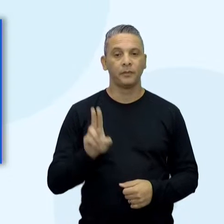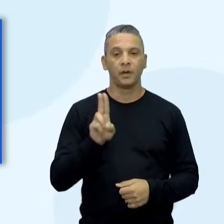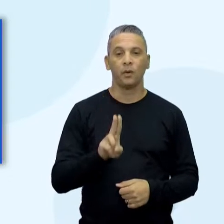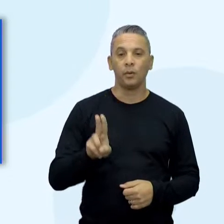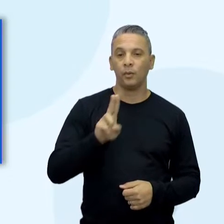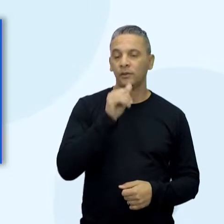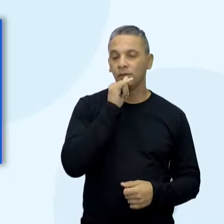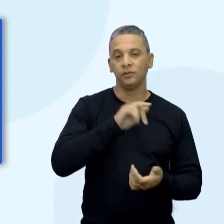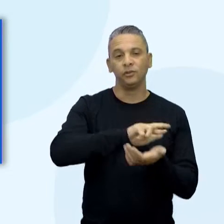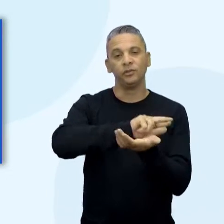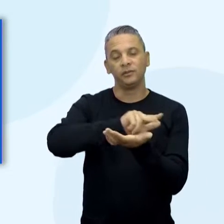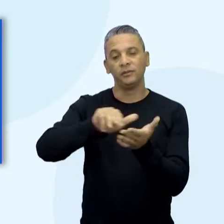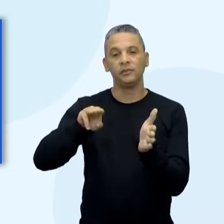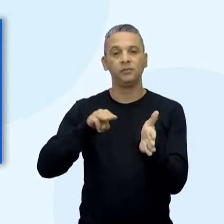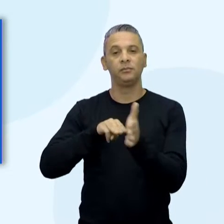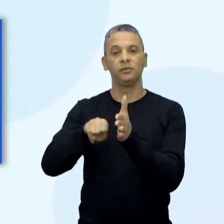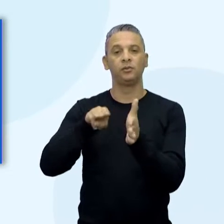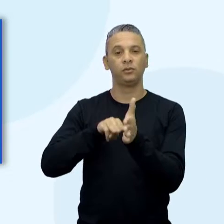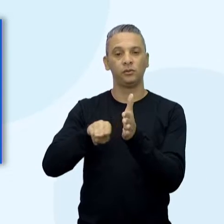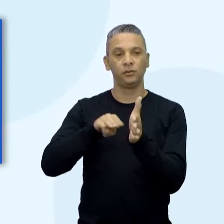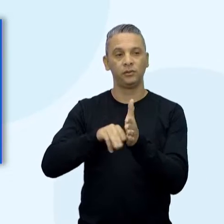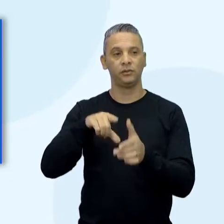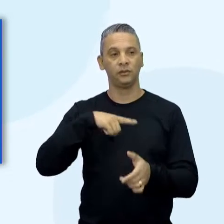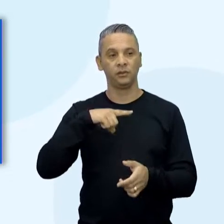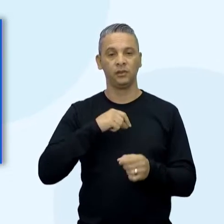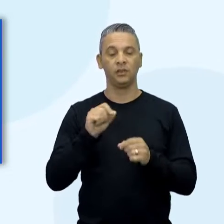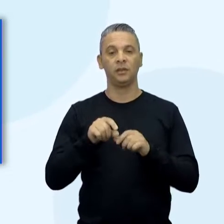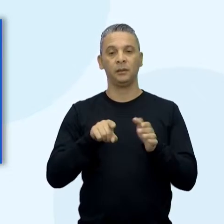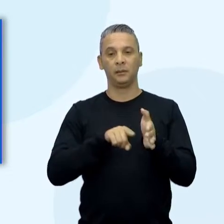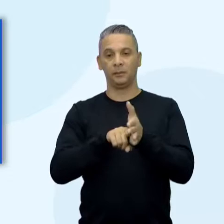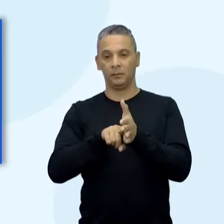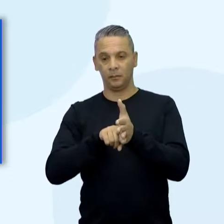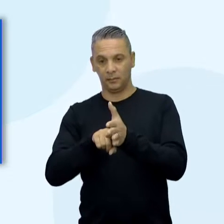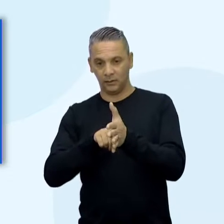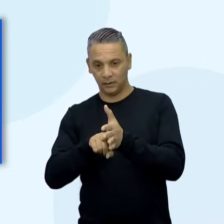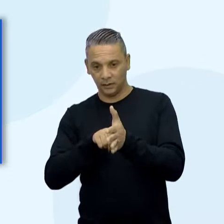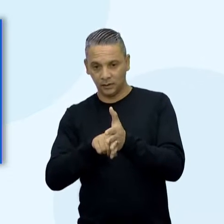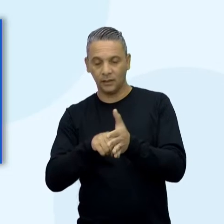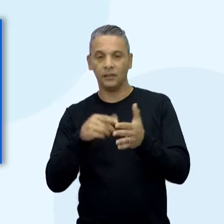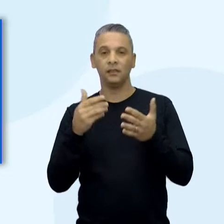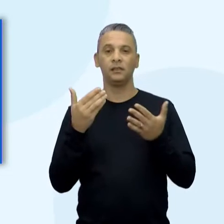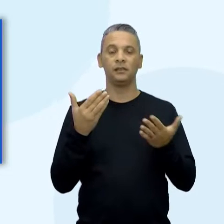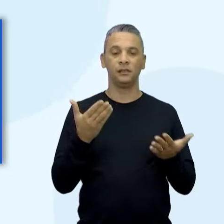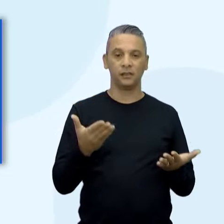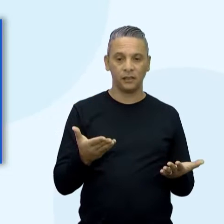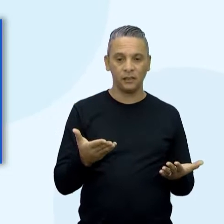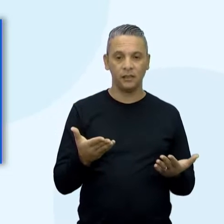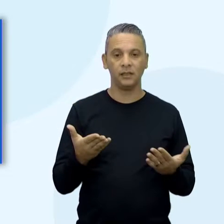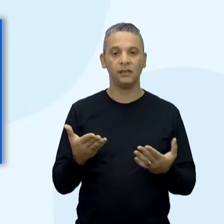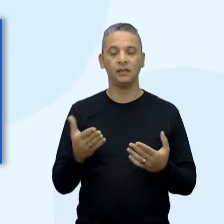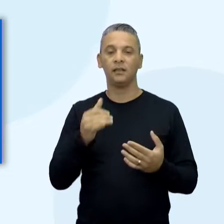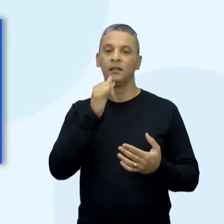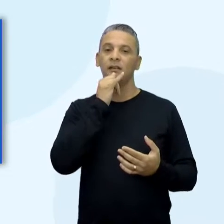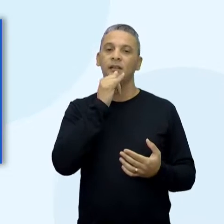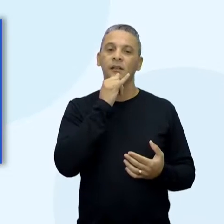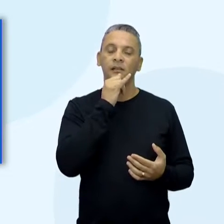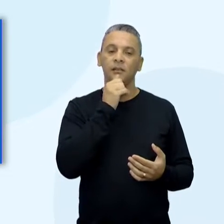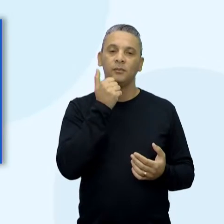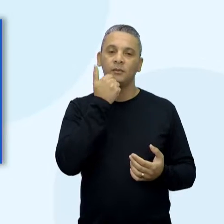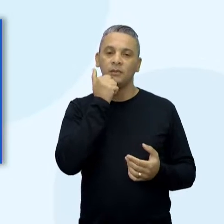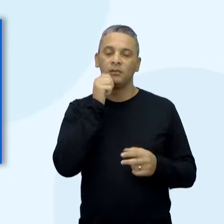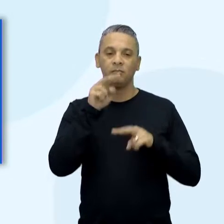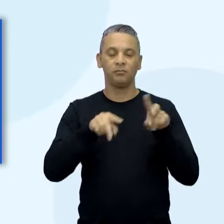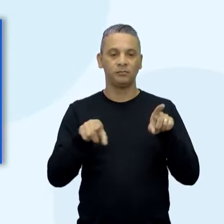utilizar várias metodologias, né, para fazer a sua pesquisa, utilizando aí, por exemplo, o método científico que a gente